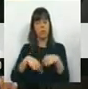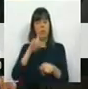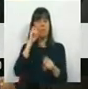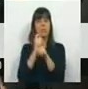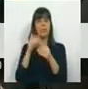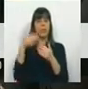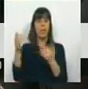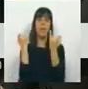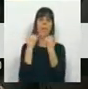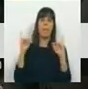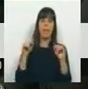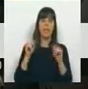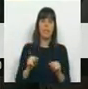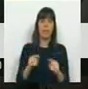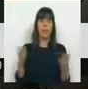auditoria externa independente.